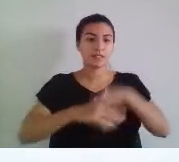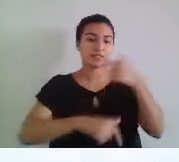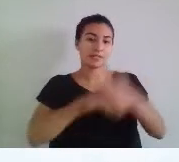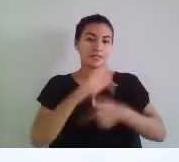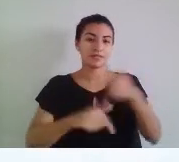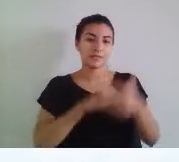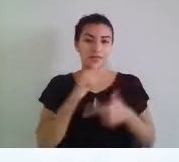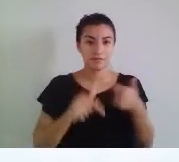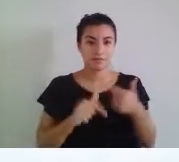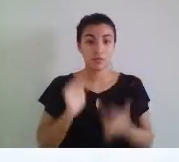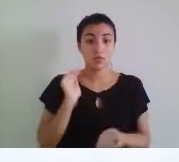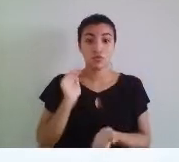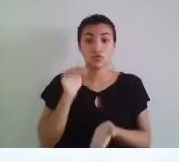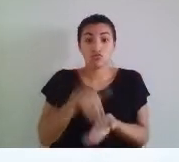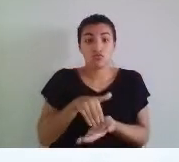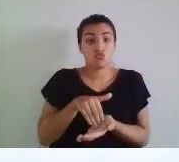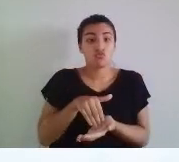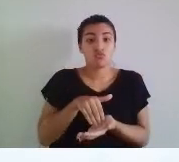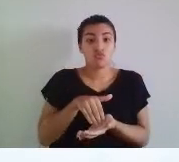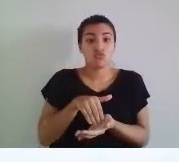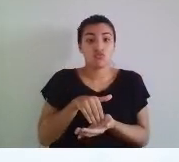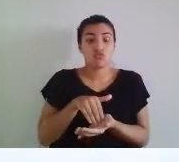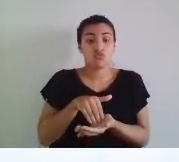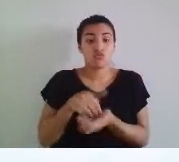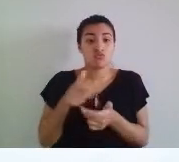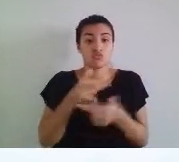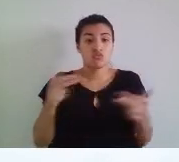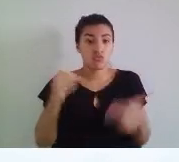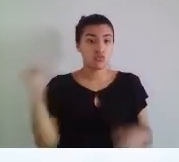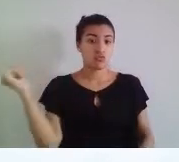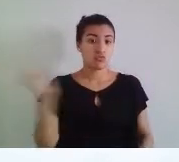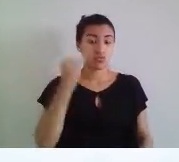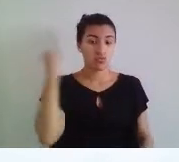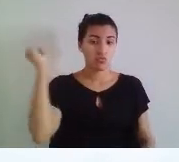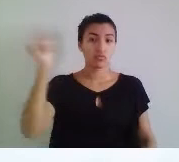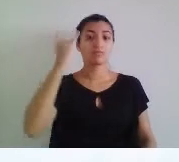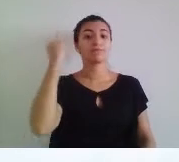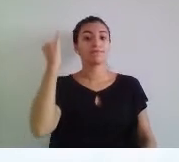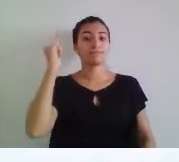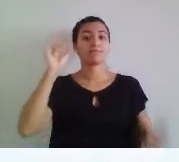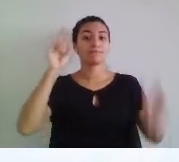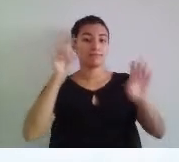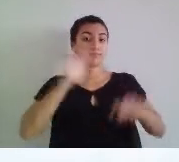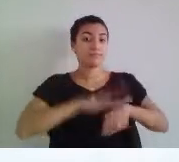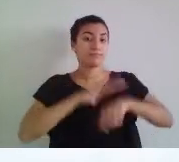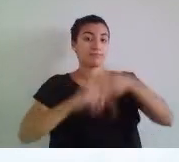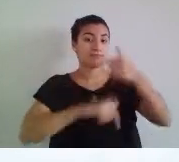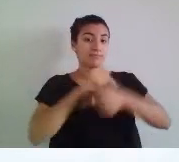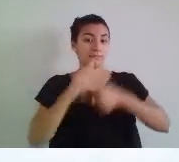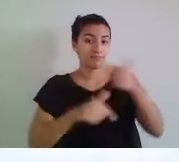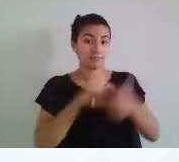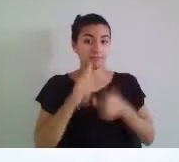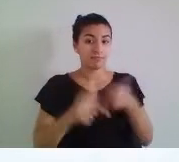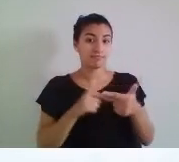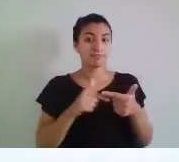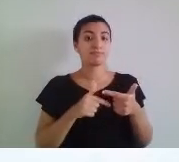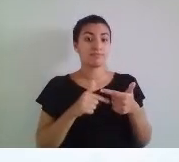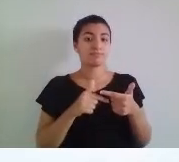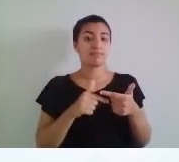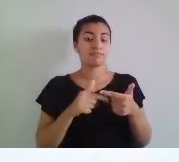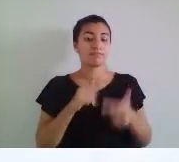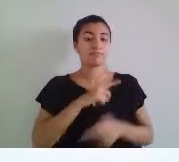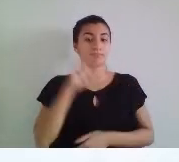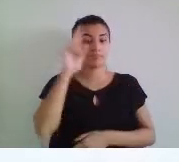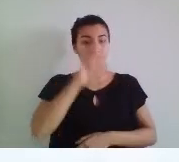A última empreitada do governo atual em relação ao tempo de trabalho é uma medida provisória para permitir que as